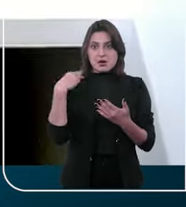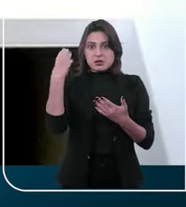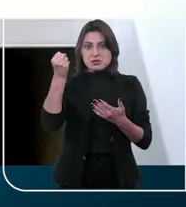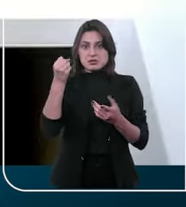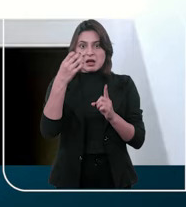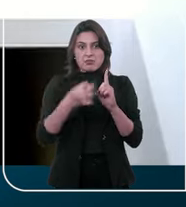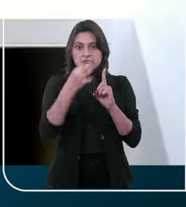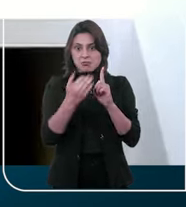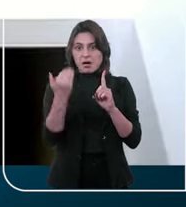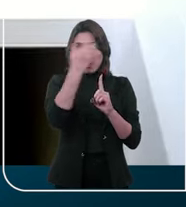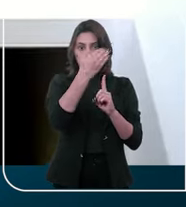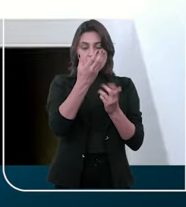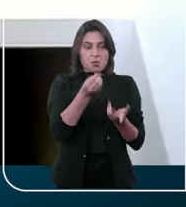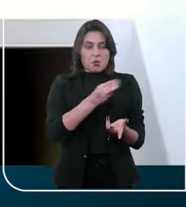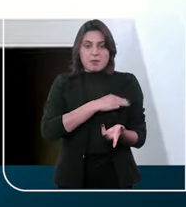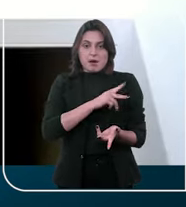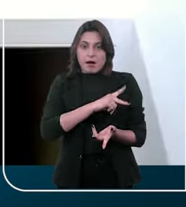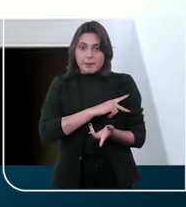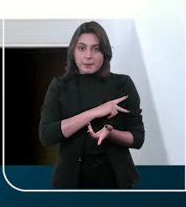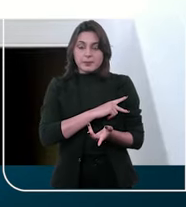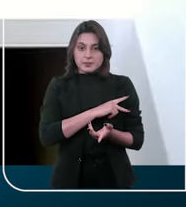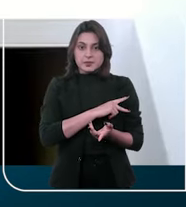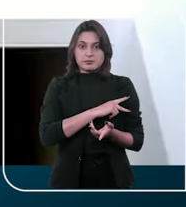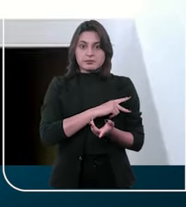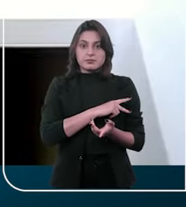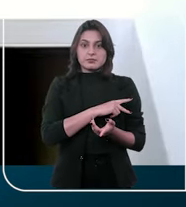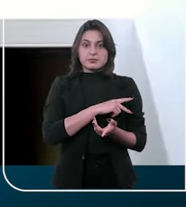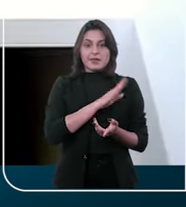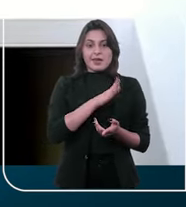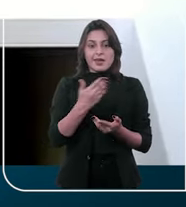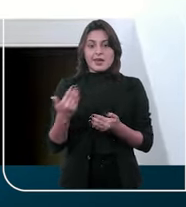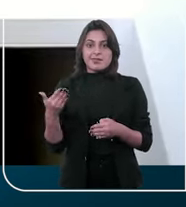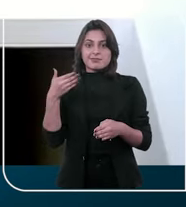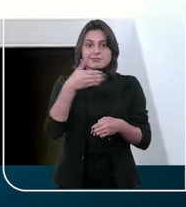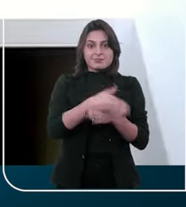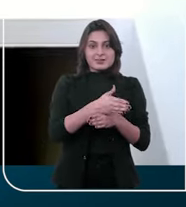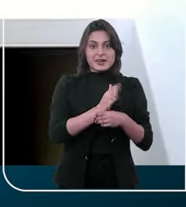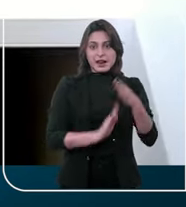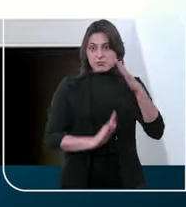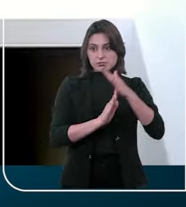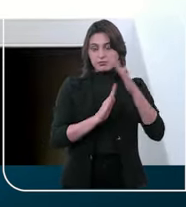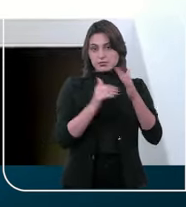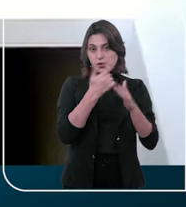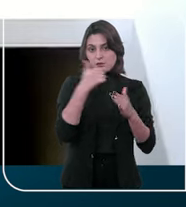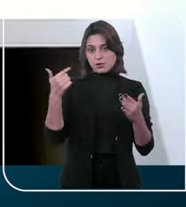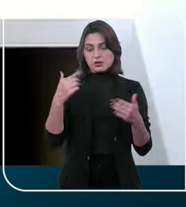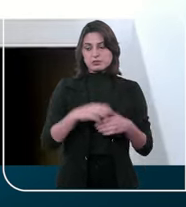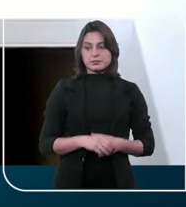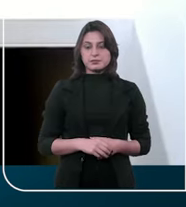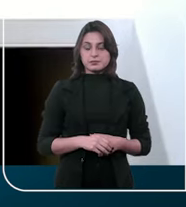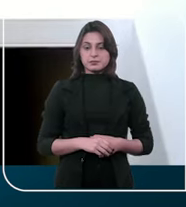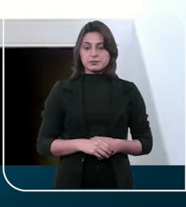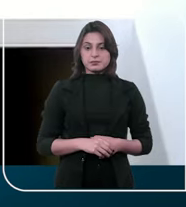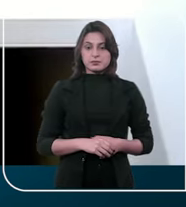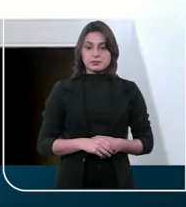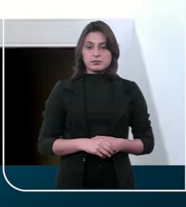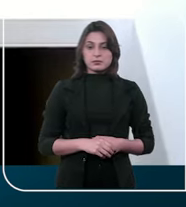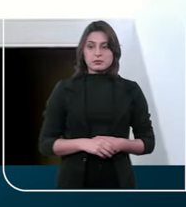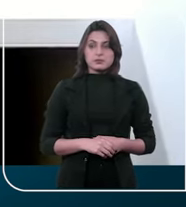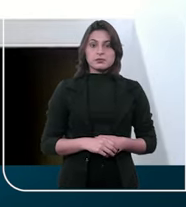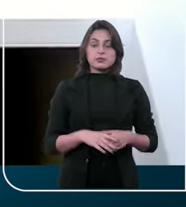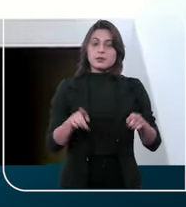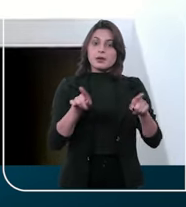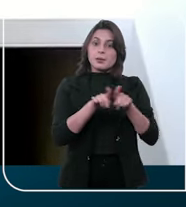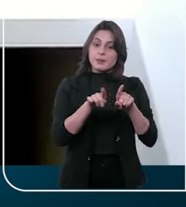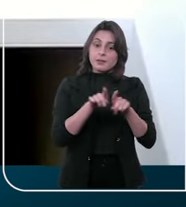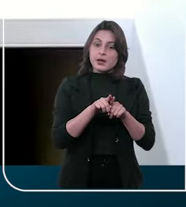não incidiriam nessa restrição trazida pelo Supremo Tribunal Federal. Portanto, em precedente relacionado a um caso de um